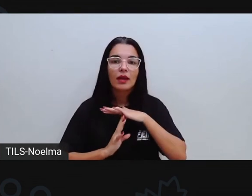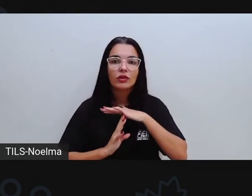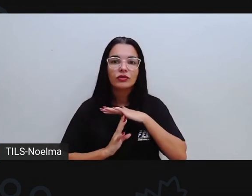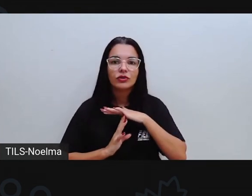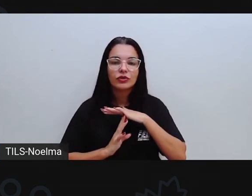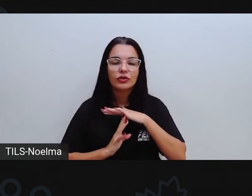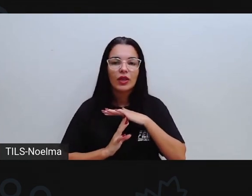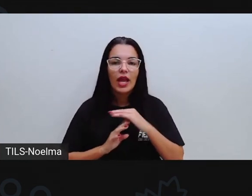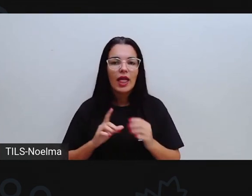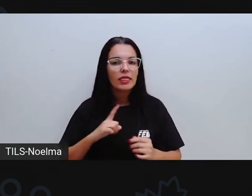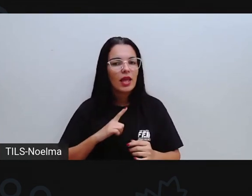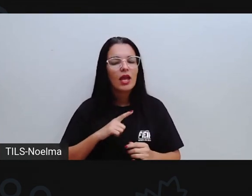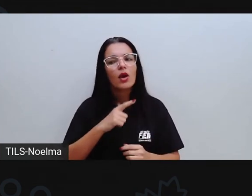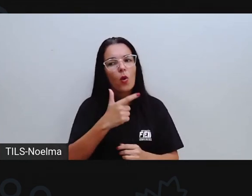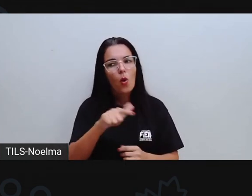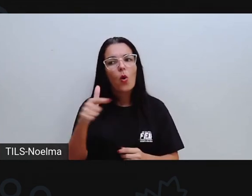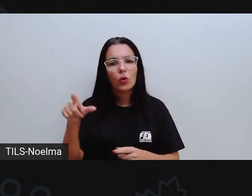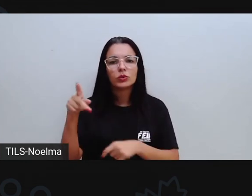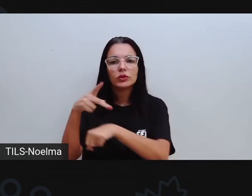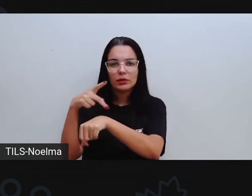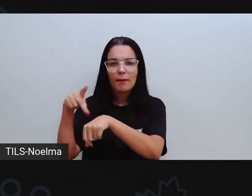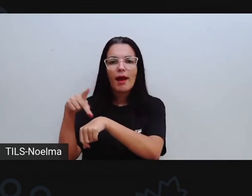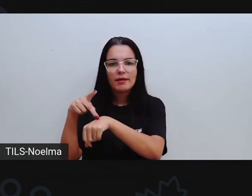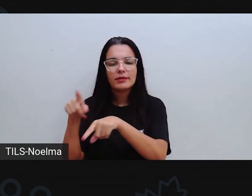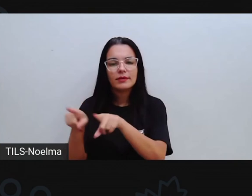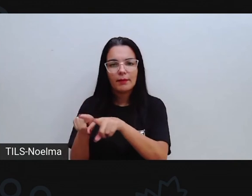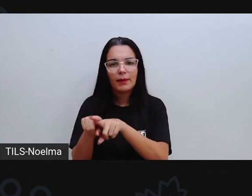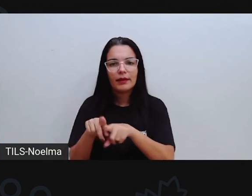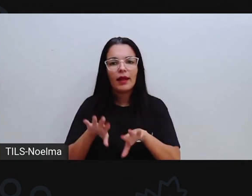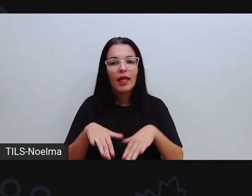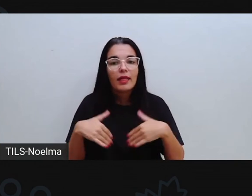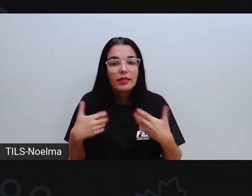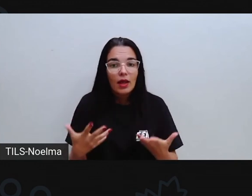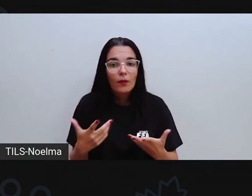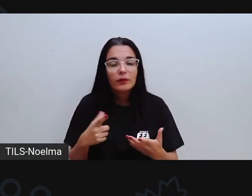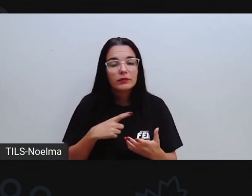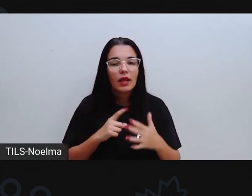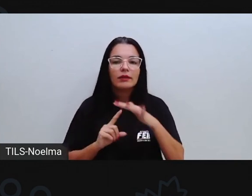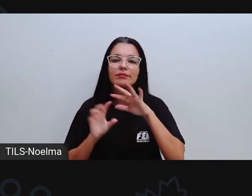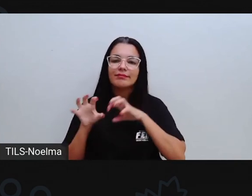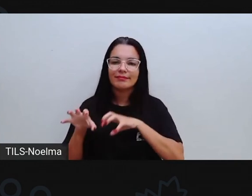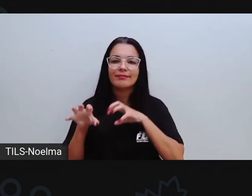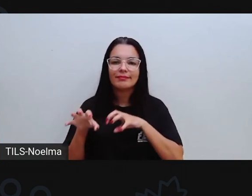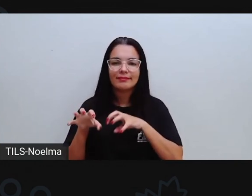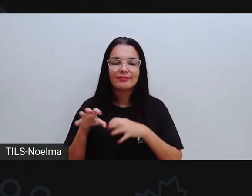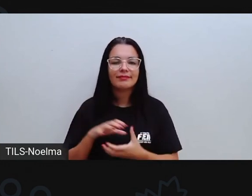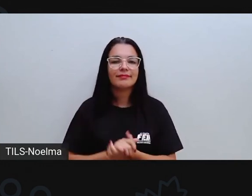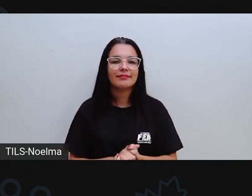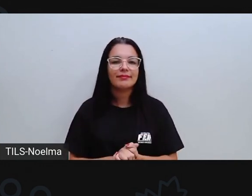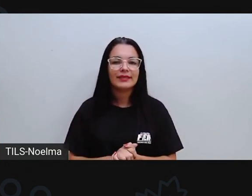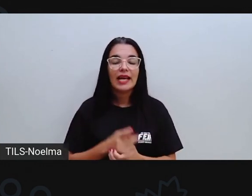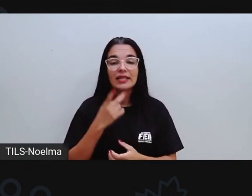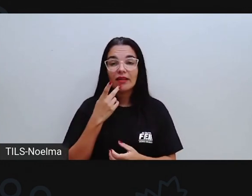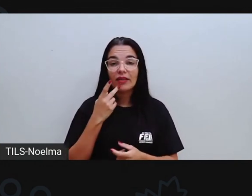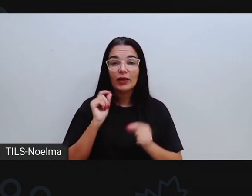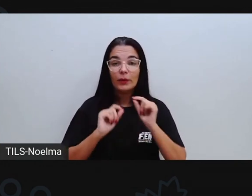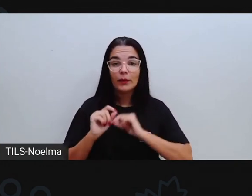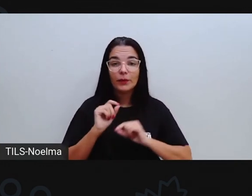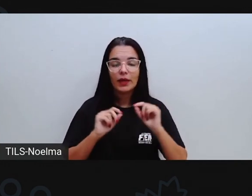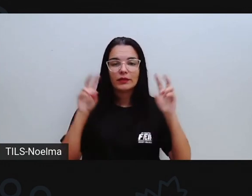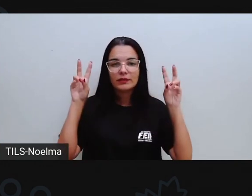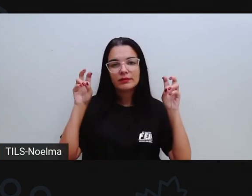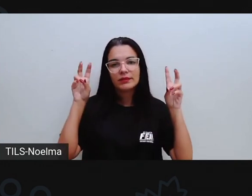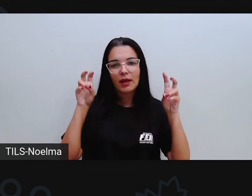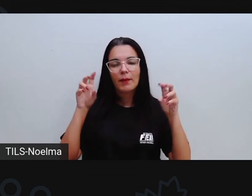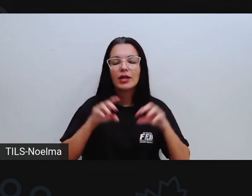para o Brasil, mas vão também para outros locais também. A gente está falando sobre a diversidade cultural no